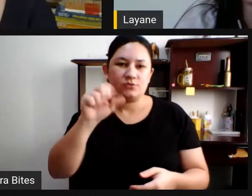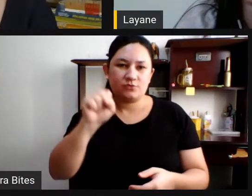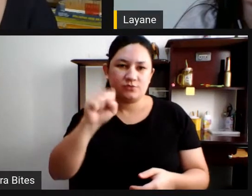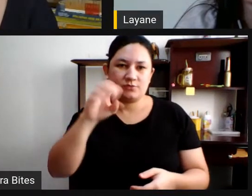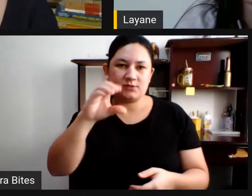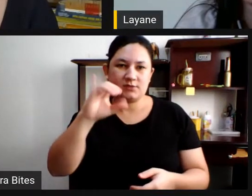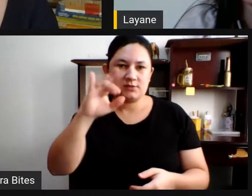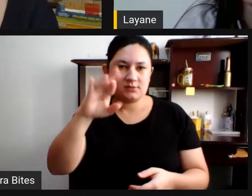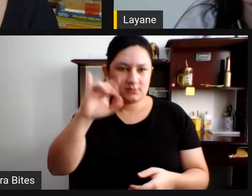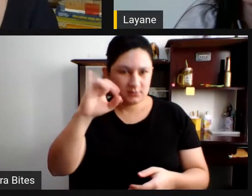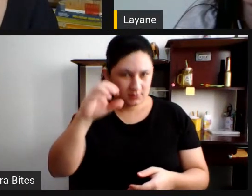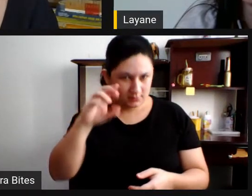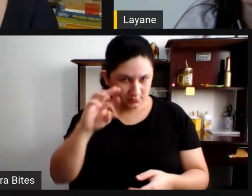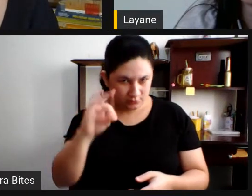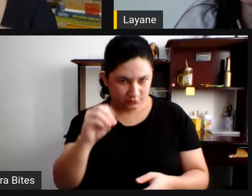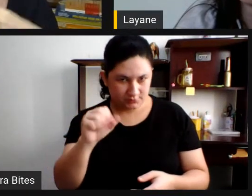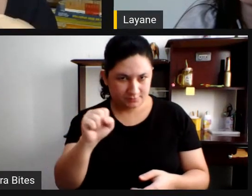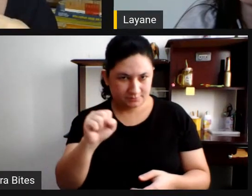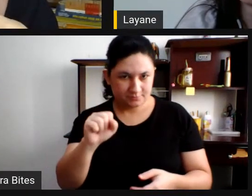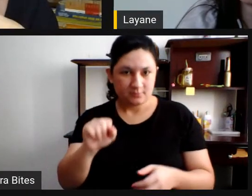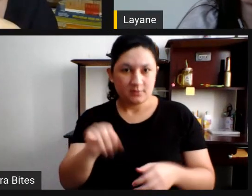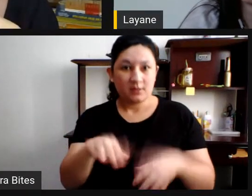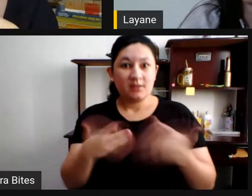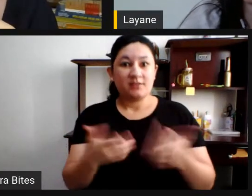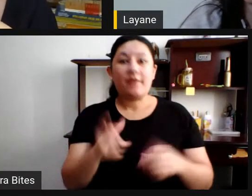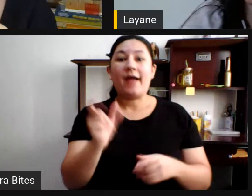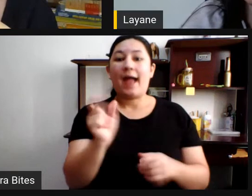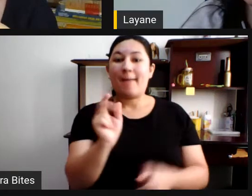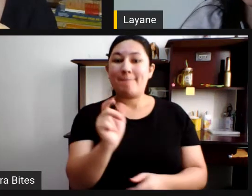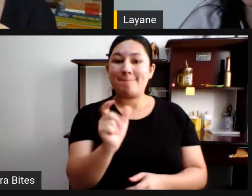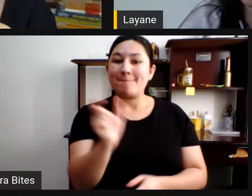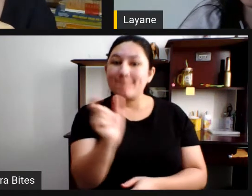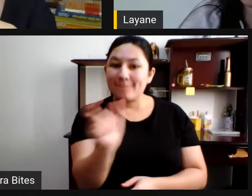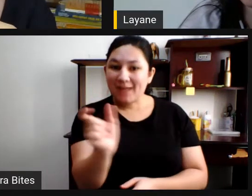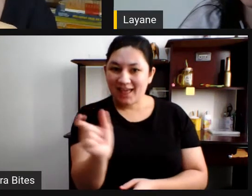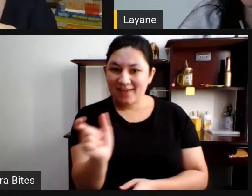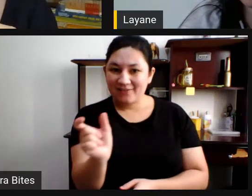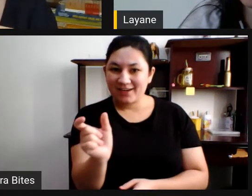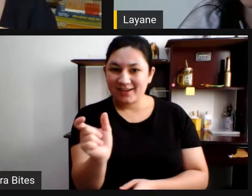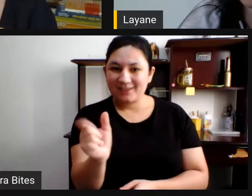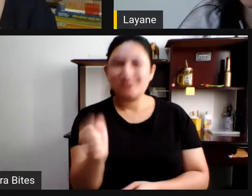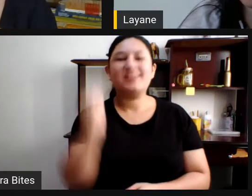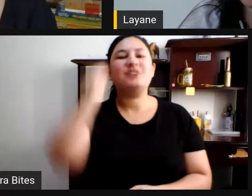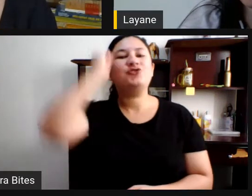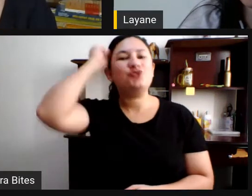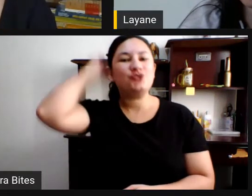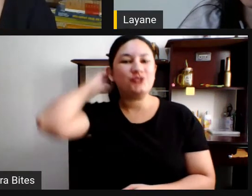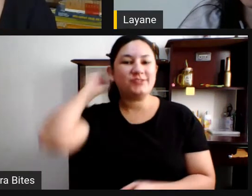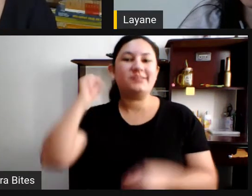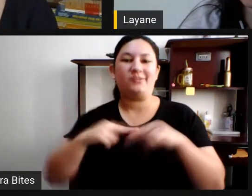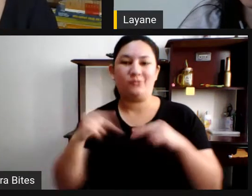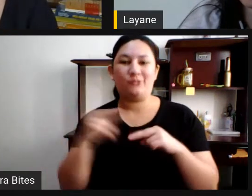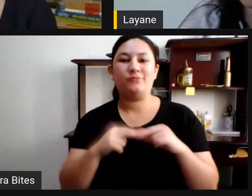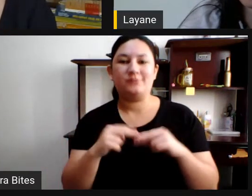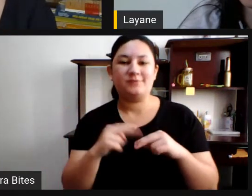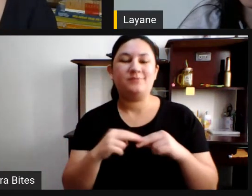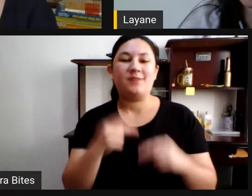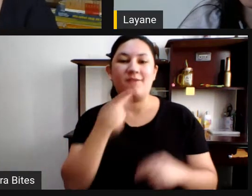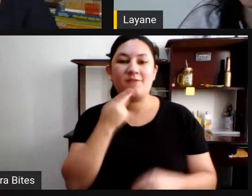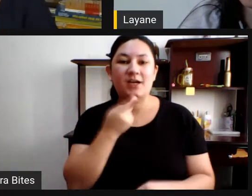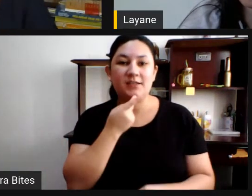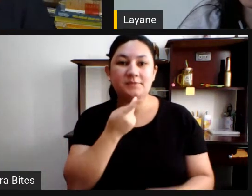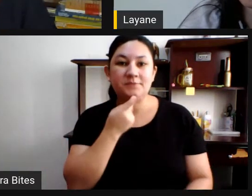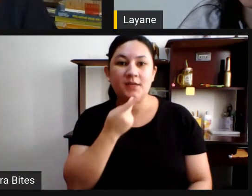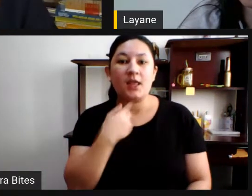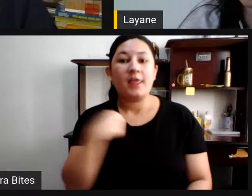epistolofobia na verdade o Sossir usa é ele mesmo que usa esse termo ele está se